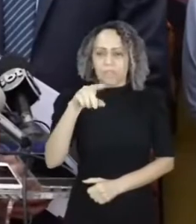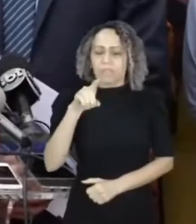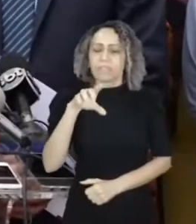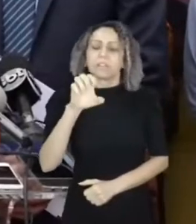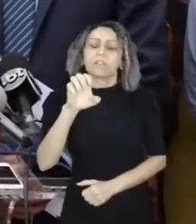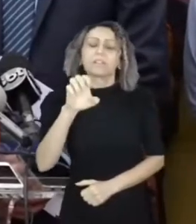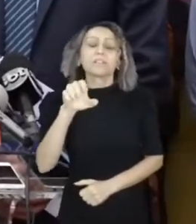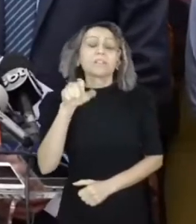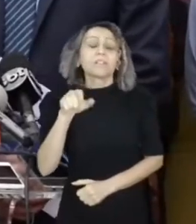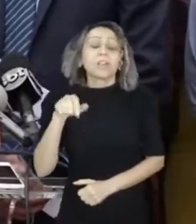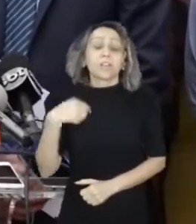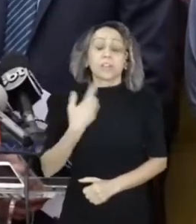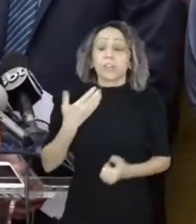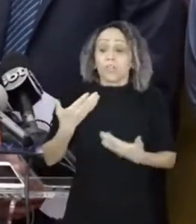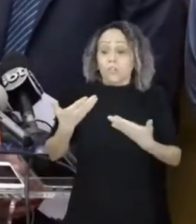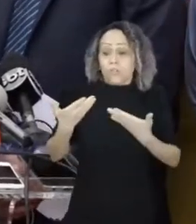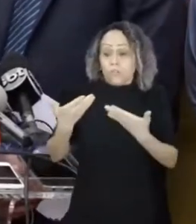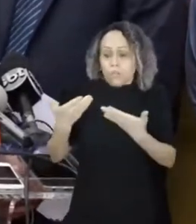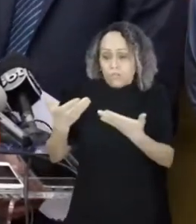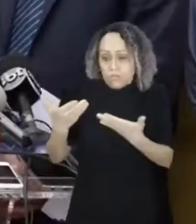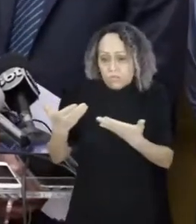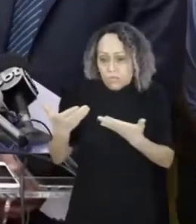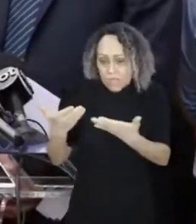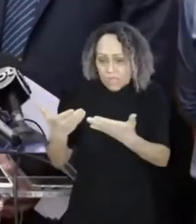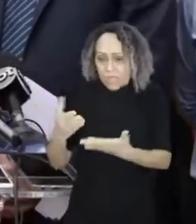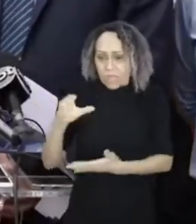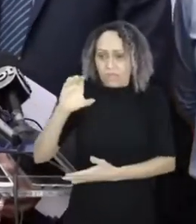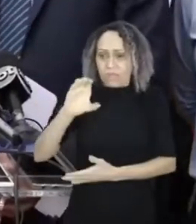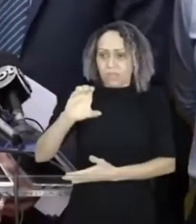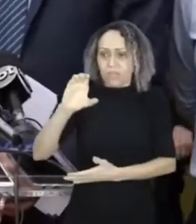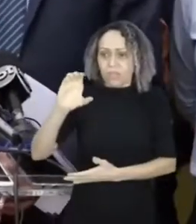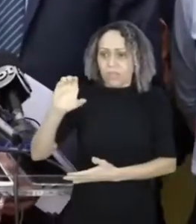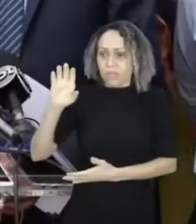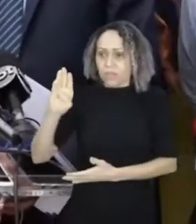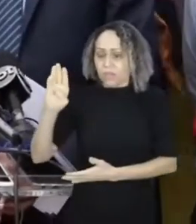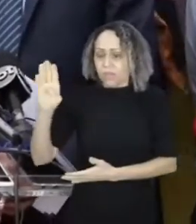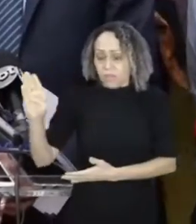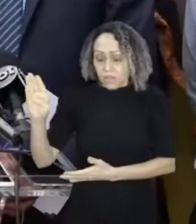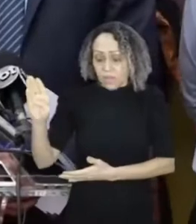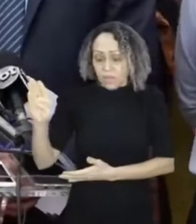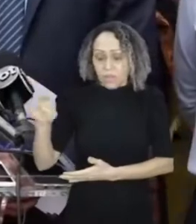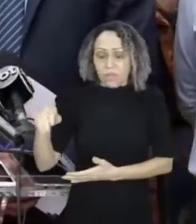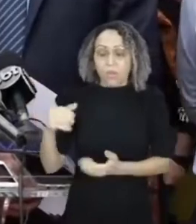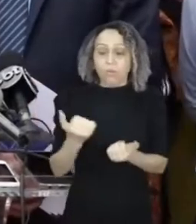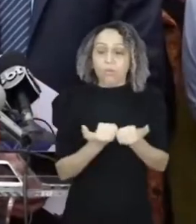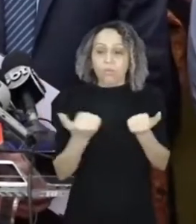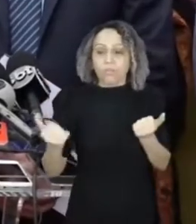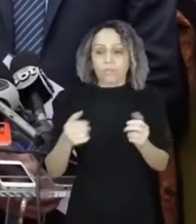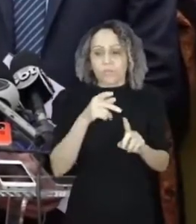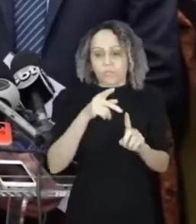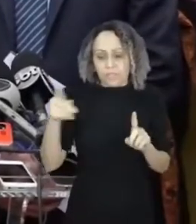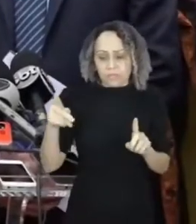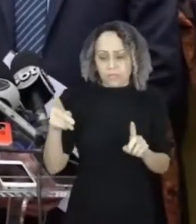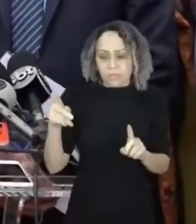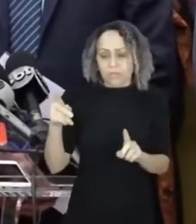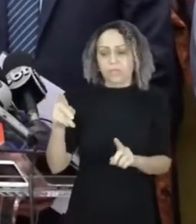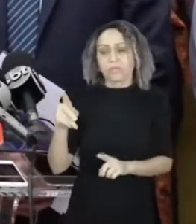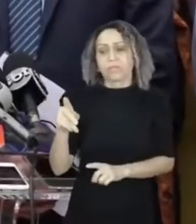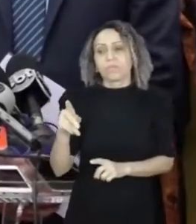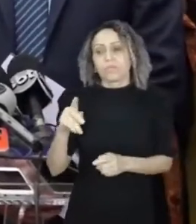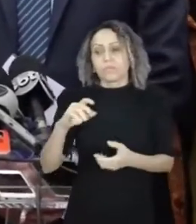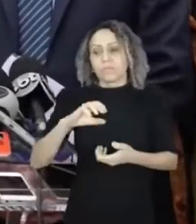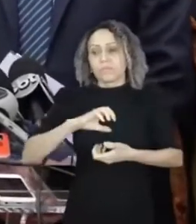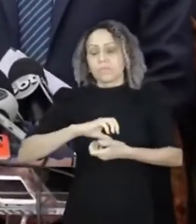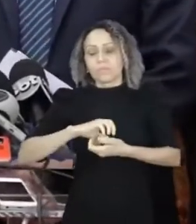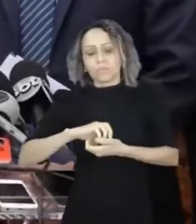CCBB. Fomos recebidos aqui pelo vice-presidente do banco, que está destacado para nos acompanhar na transição, também pela